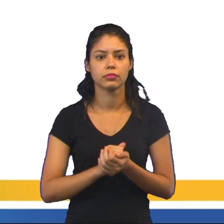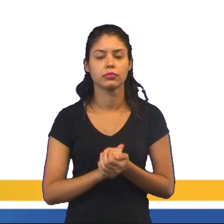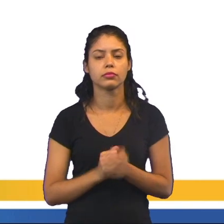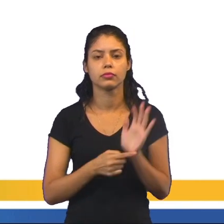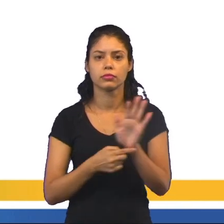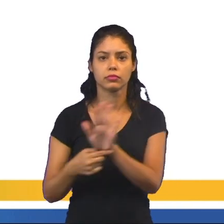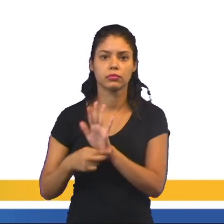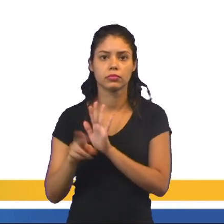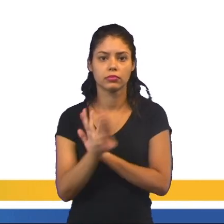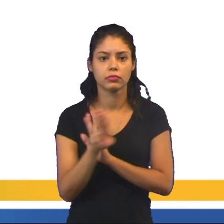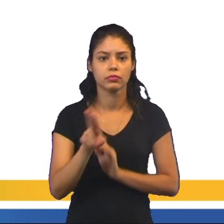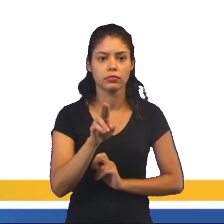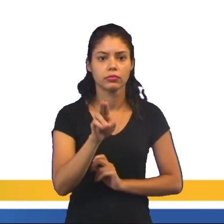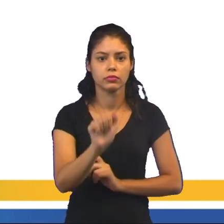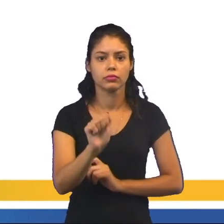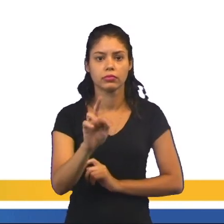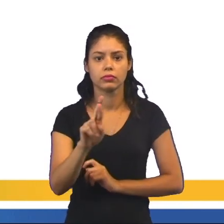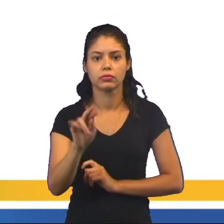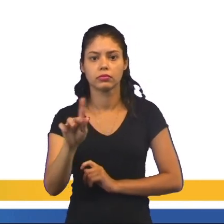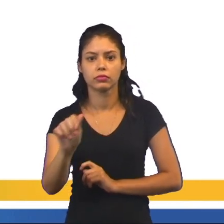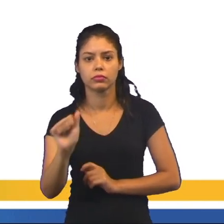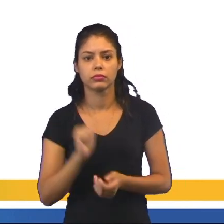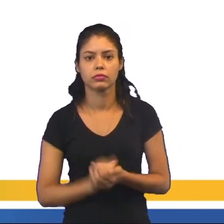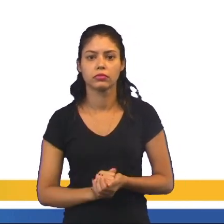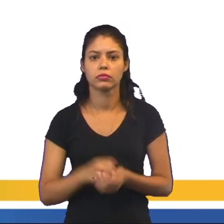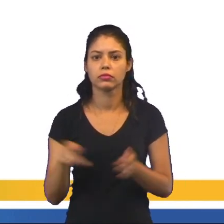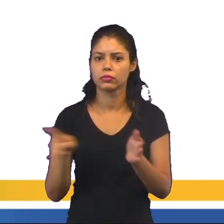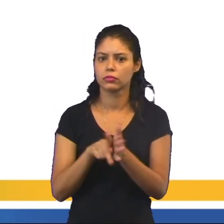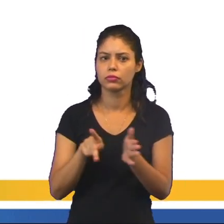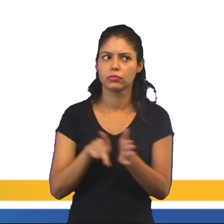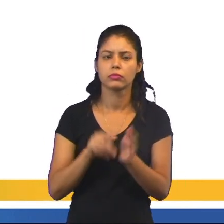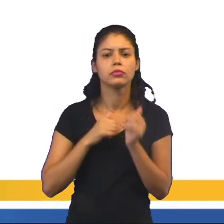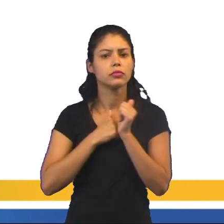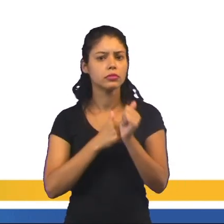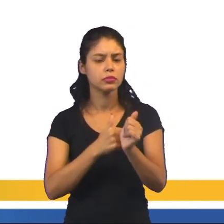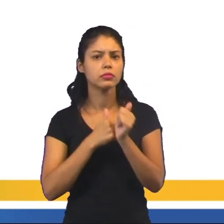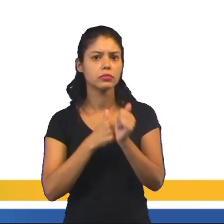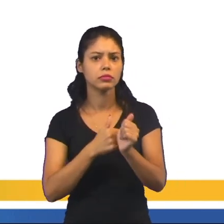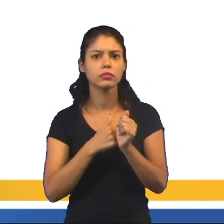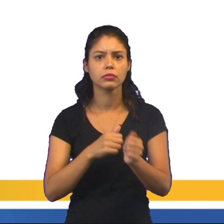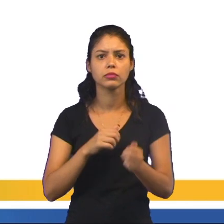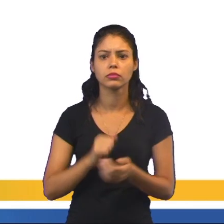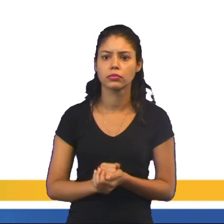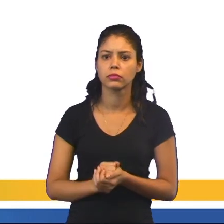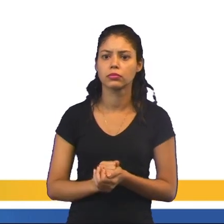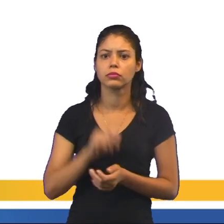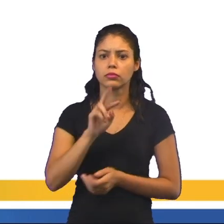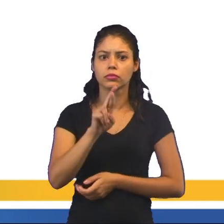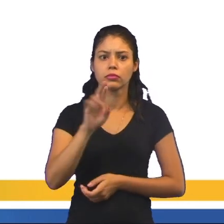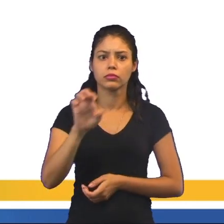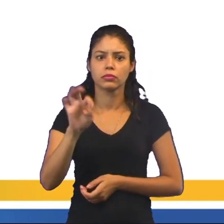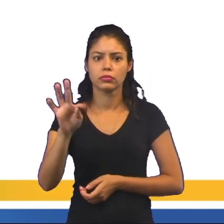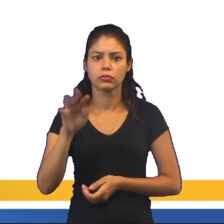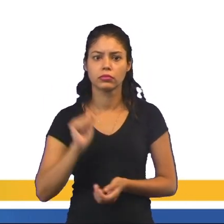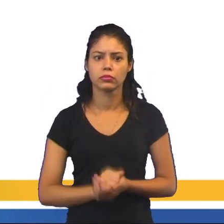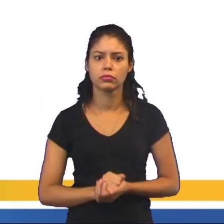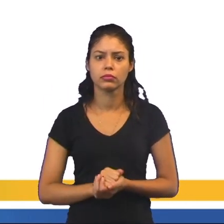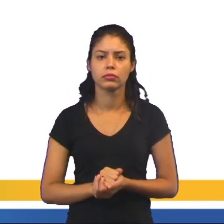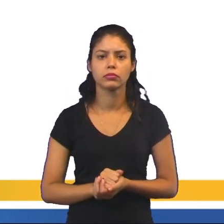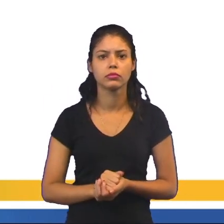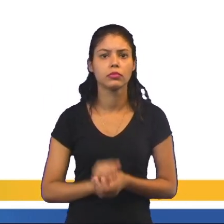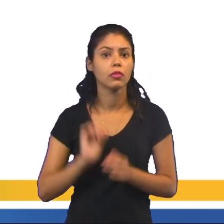são denominadas arestas. E as arestas, por sua vez, são segmentos de